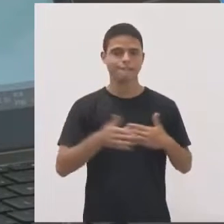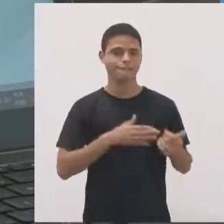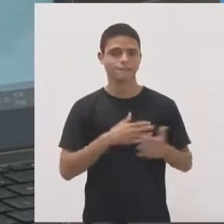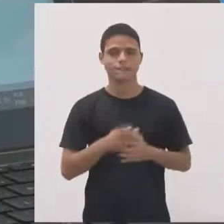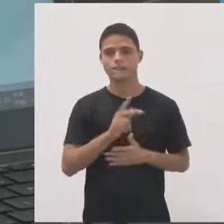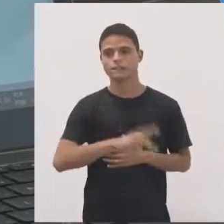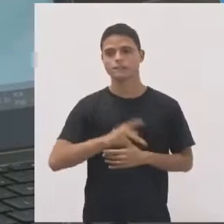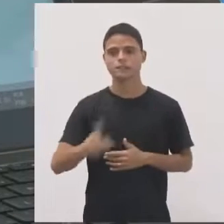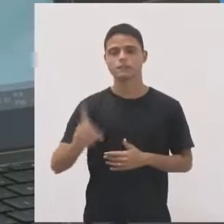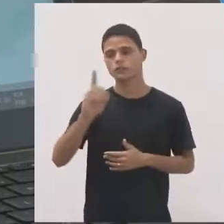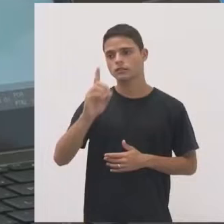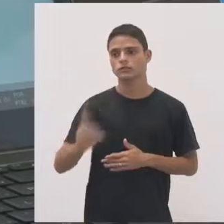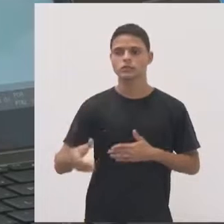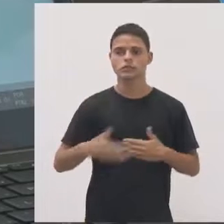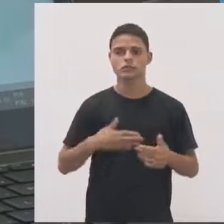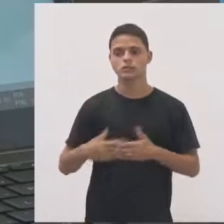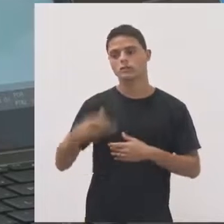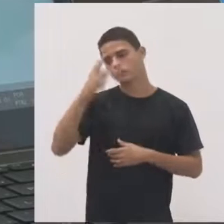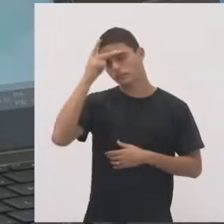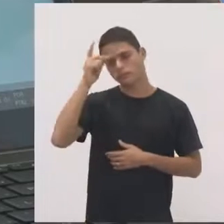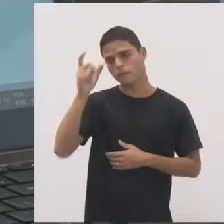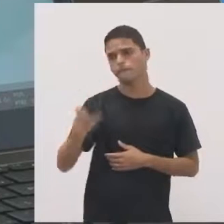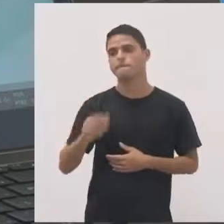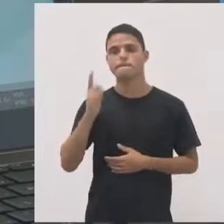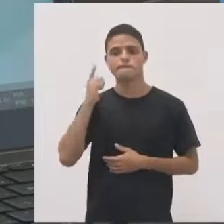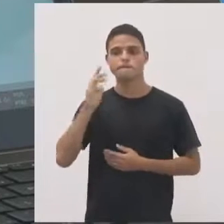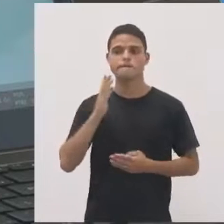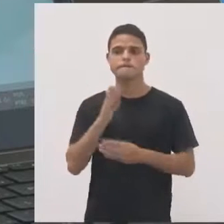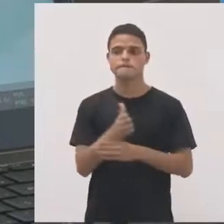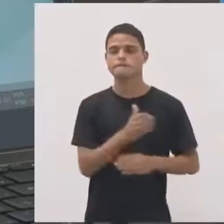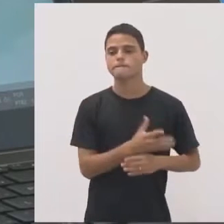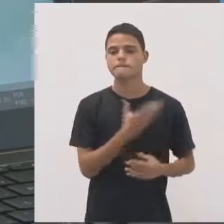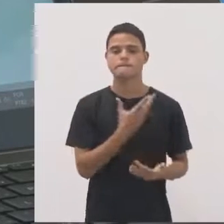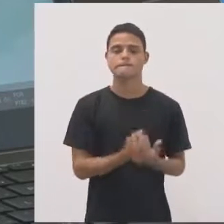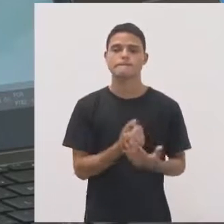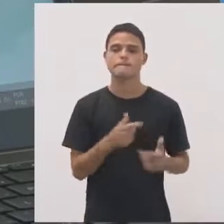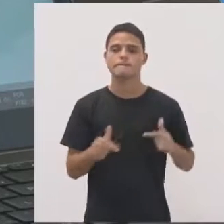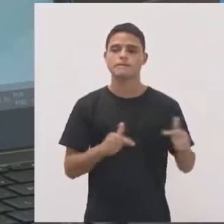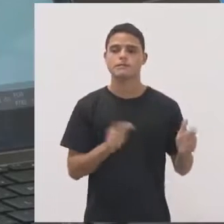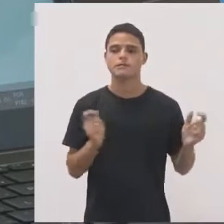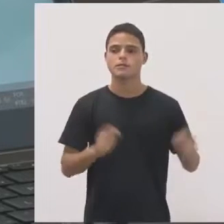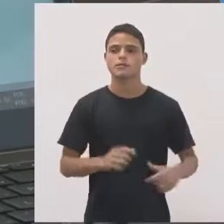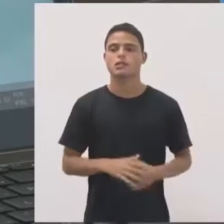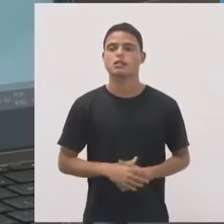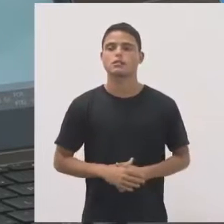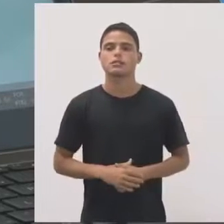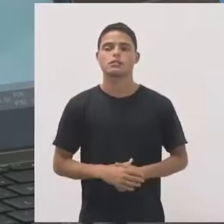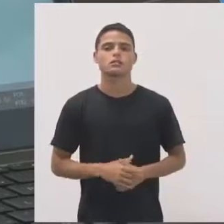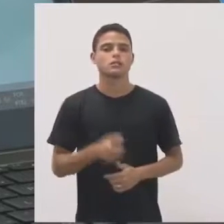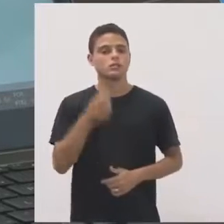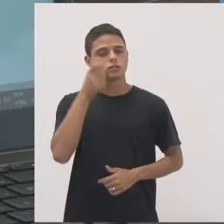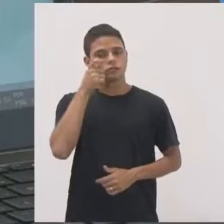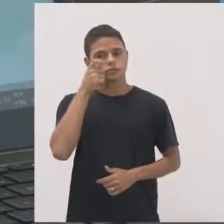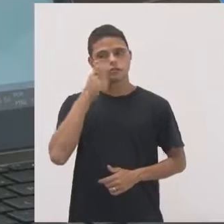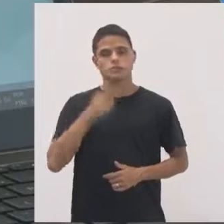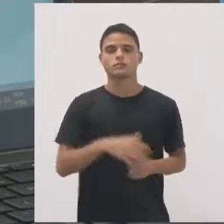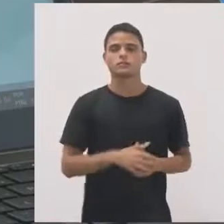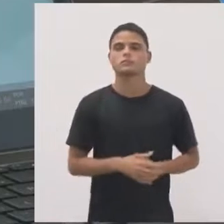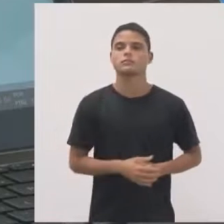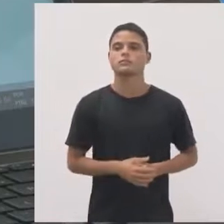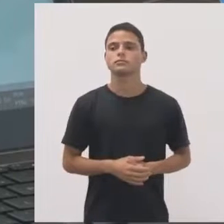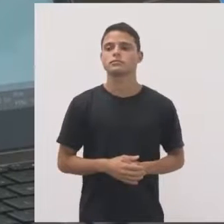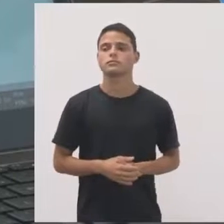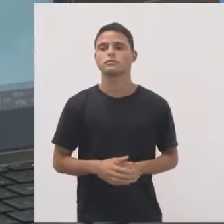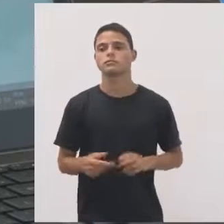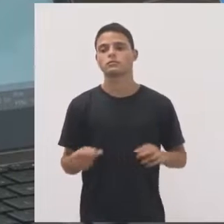qualquer diretor, qualquer pessoa consegue entrar aqui e instalar um computador para poder trabalhar, entendeu? Isso eu acho bem bacana. Então, é